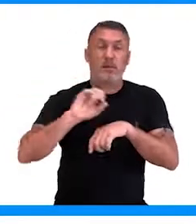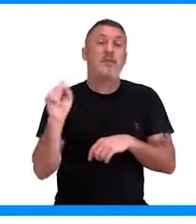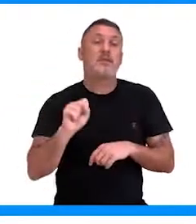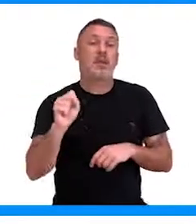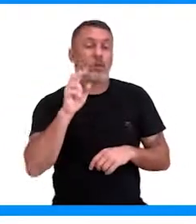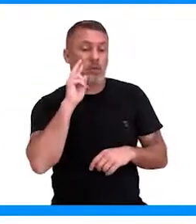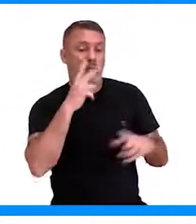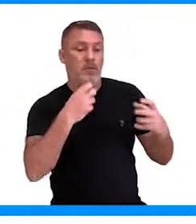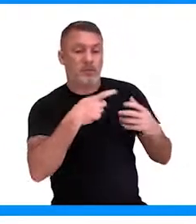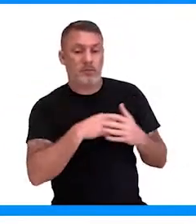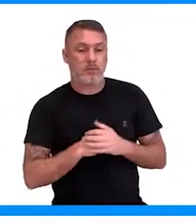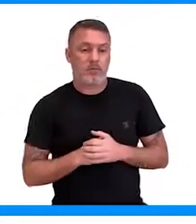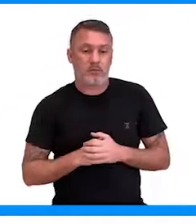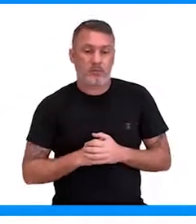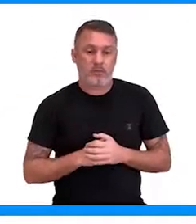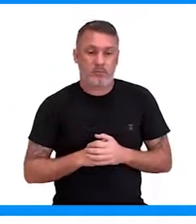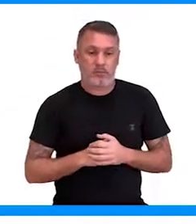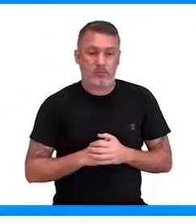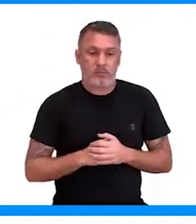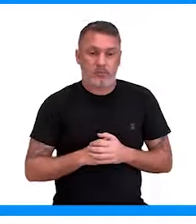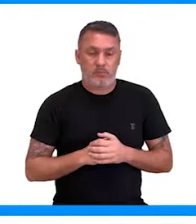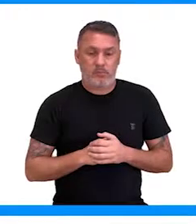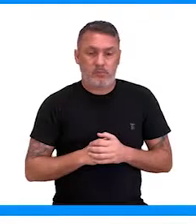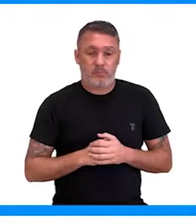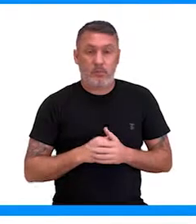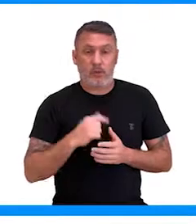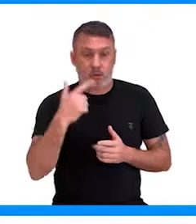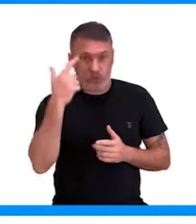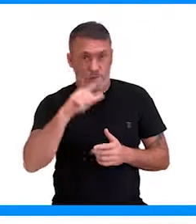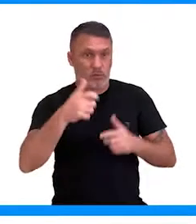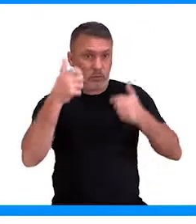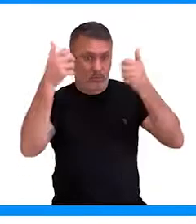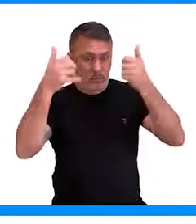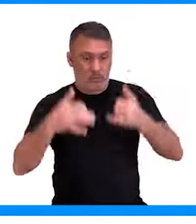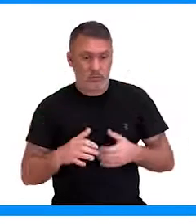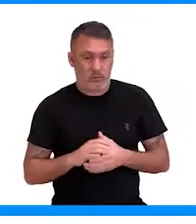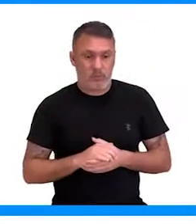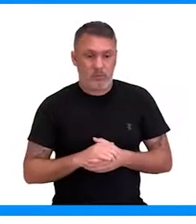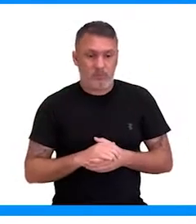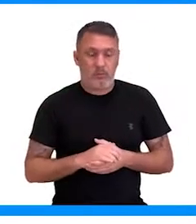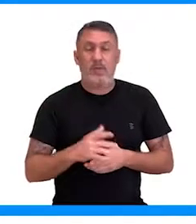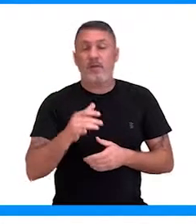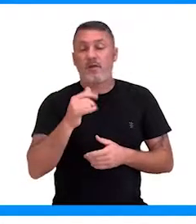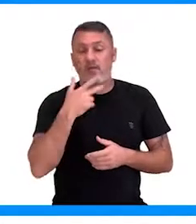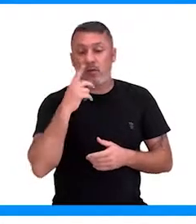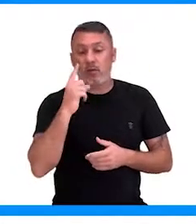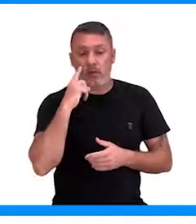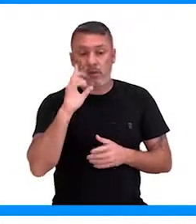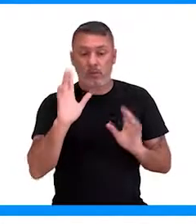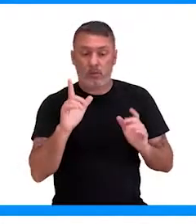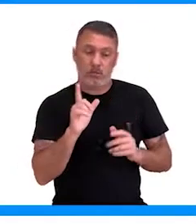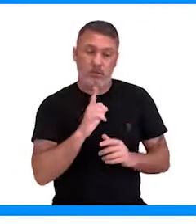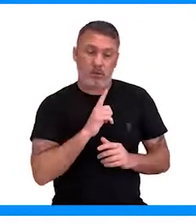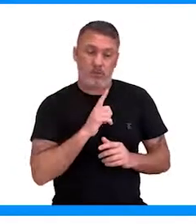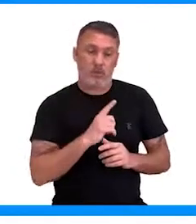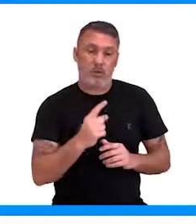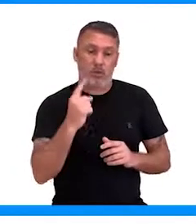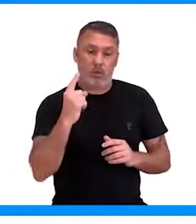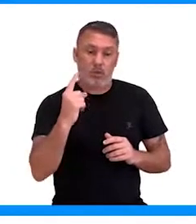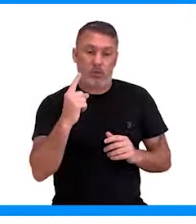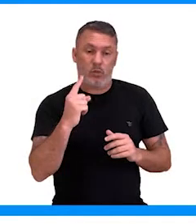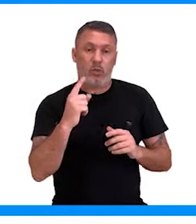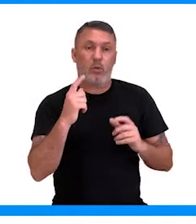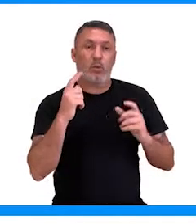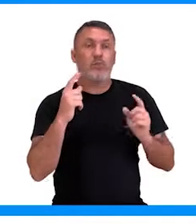lançamento será. Entendeu o que ele está perguntando? Olha, existe um ponto